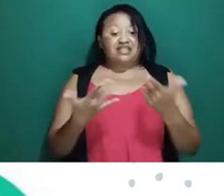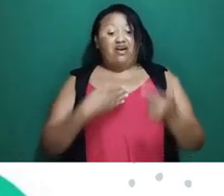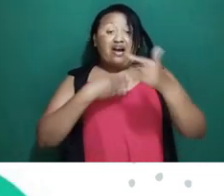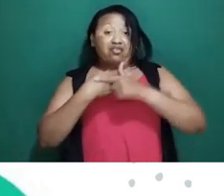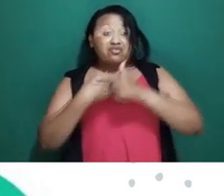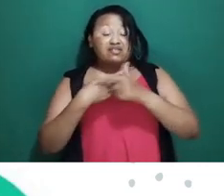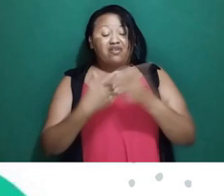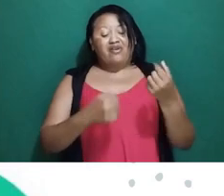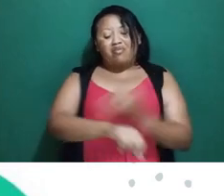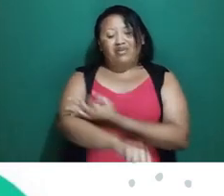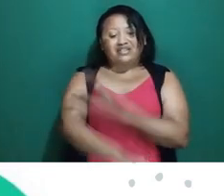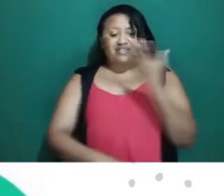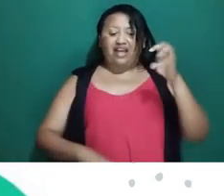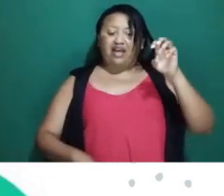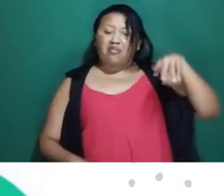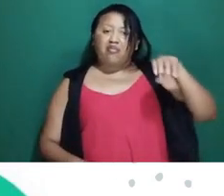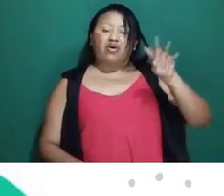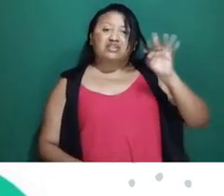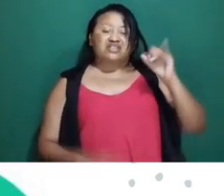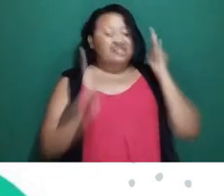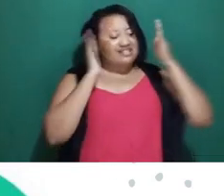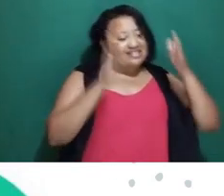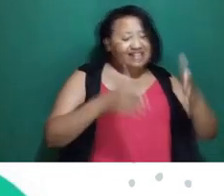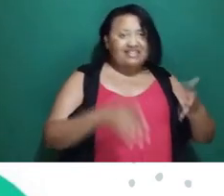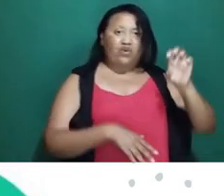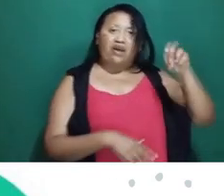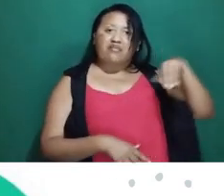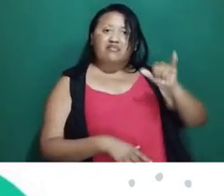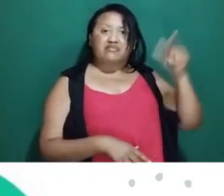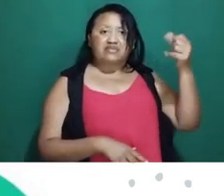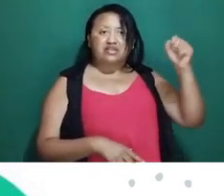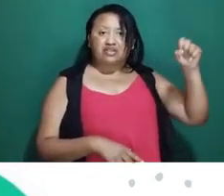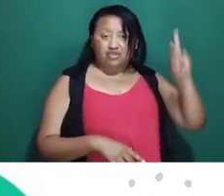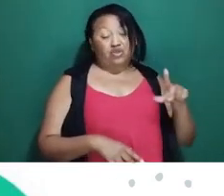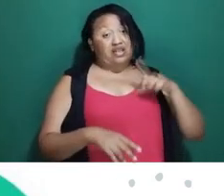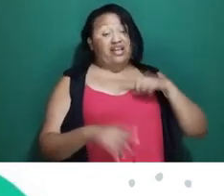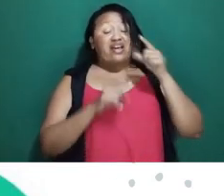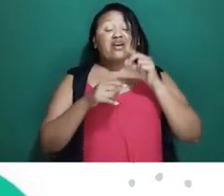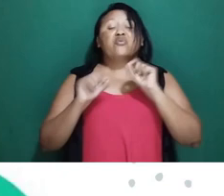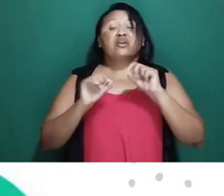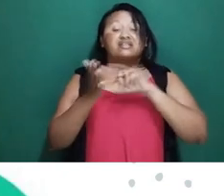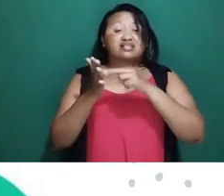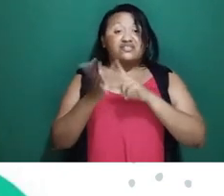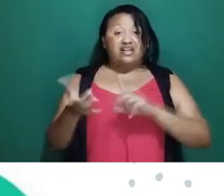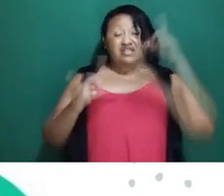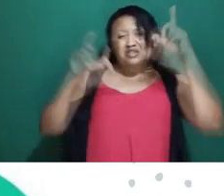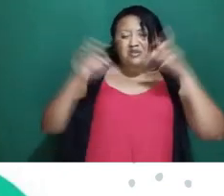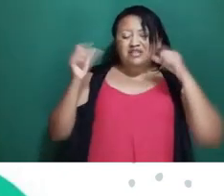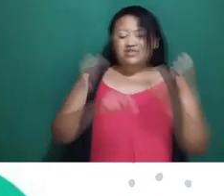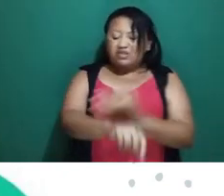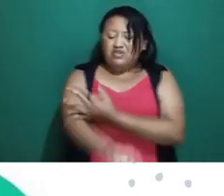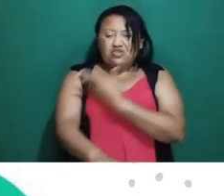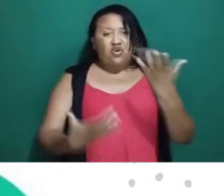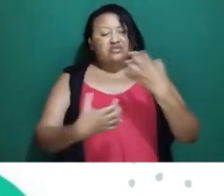emotiva elas centrada no emissor e ela tem a ver com a expressão da subjetividade das opiniões das